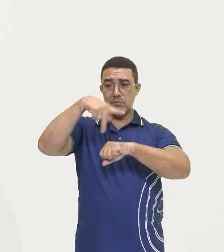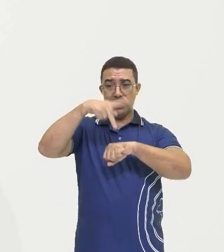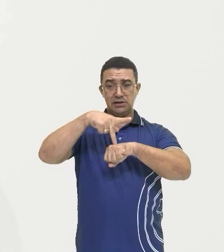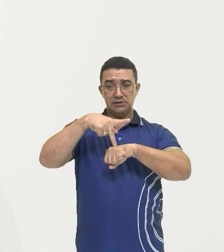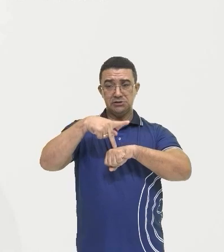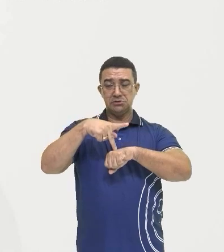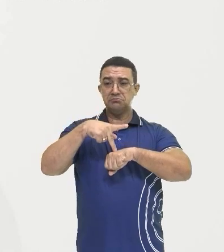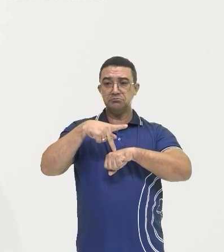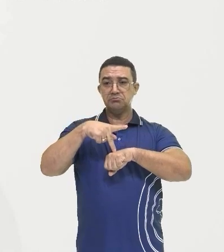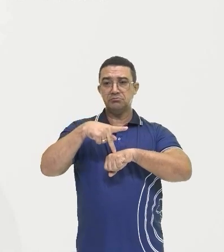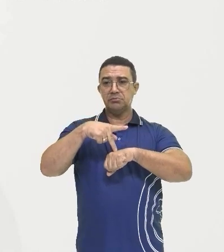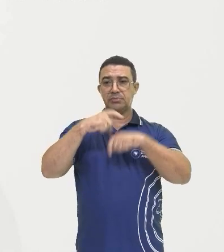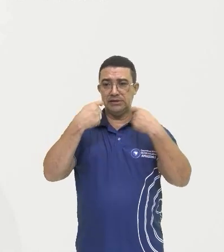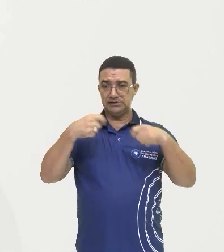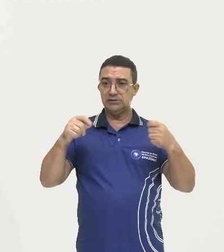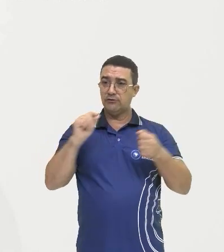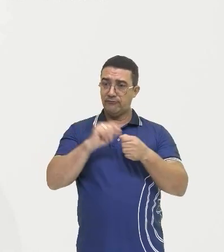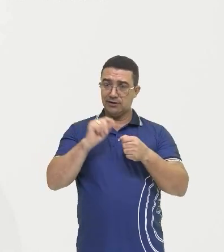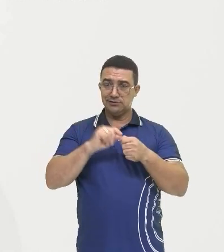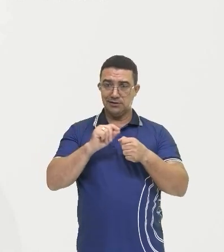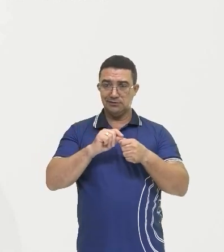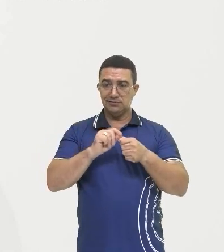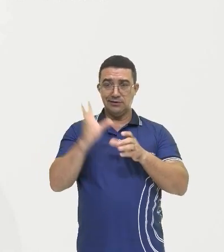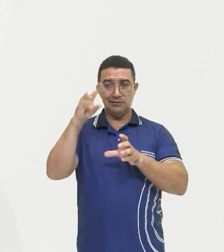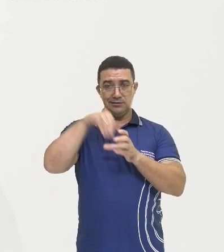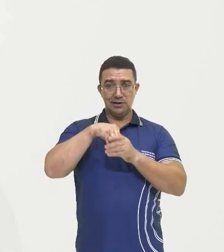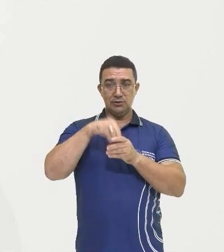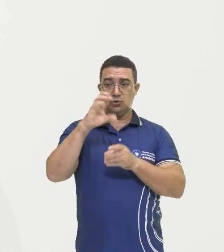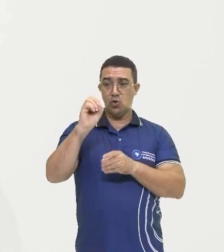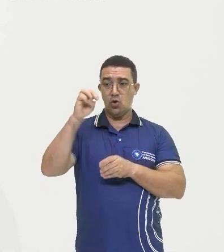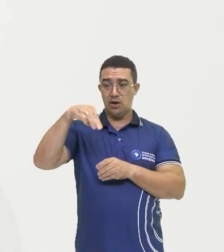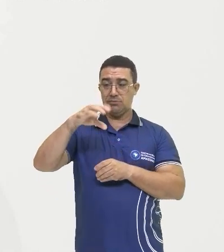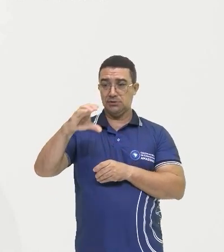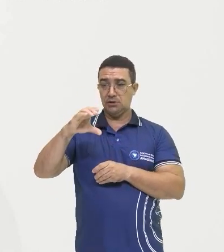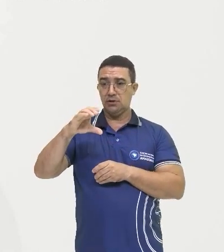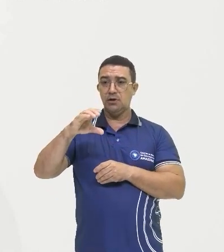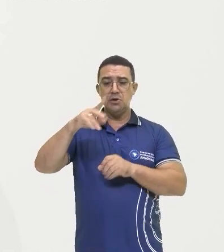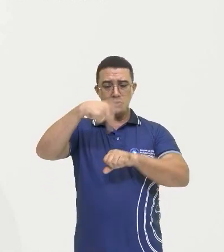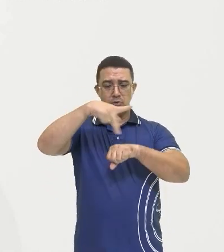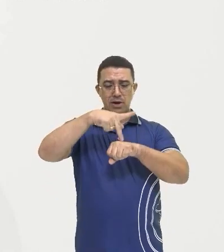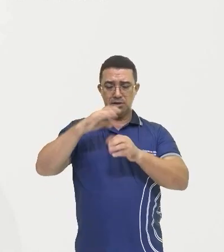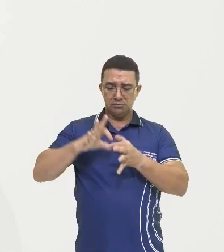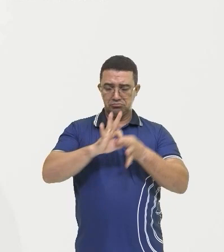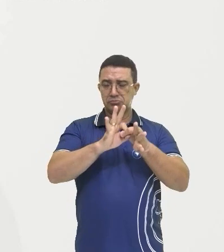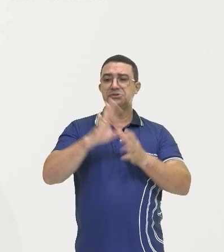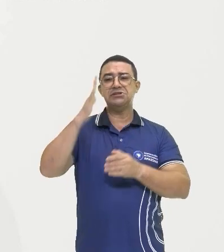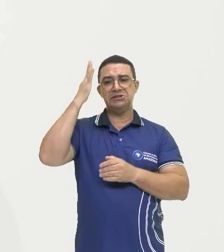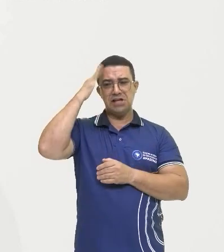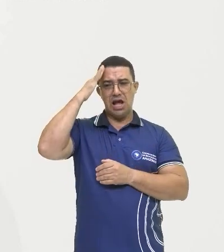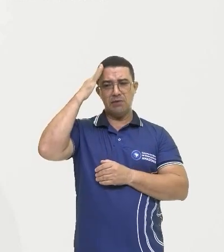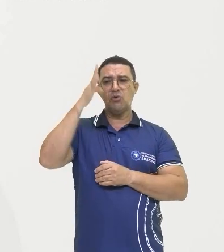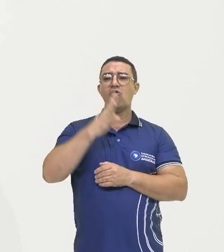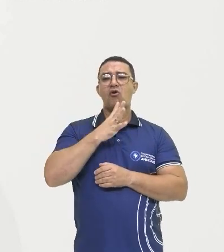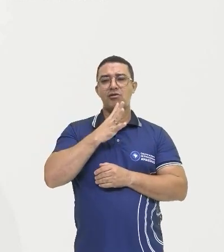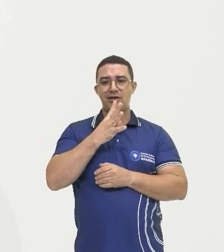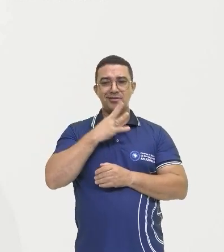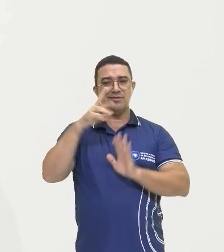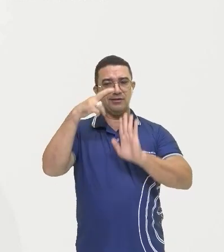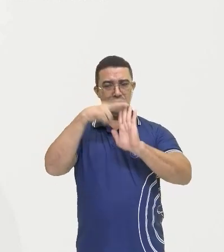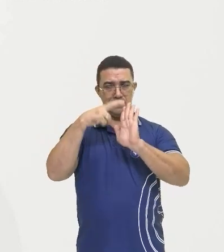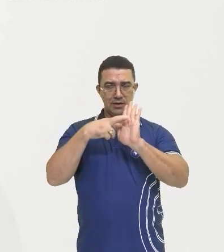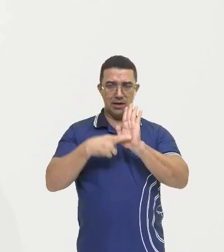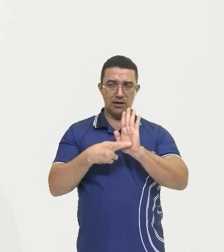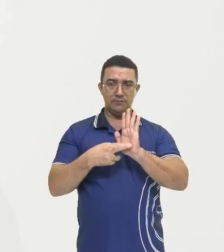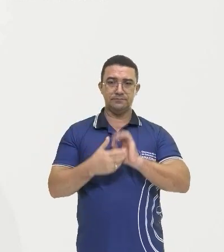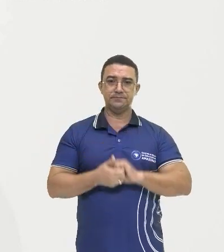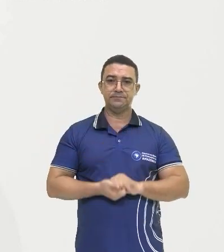aceitam a fazer parte da organização, eles estão cientes disso tudo, tá certo? Outro ponto importante que eu destaco para